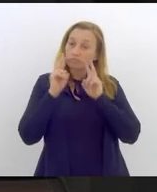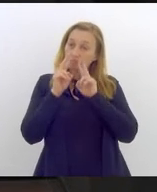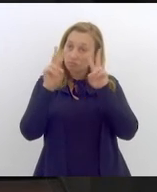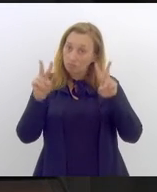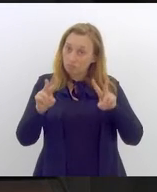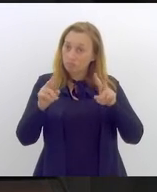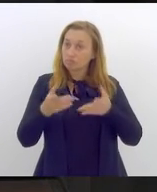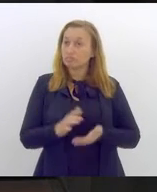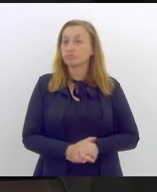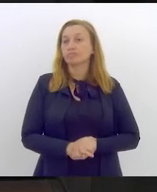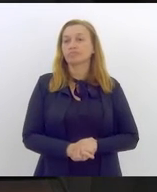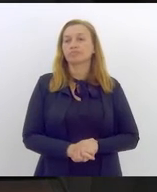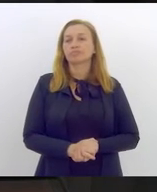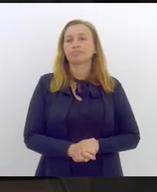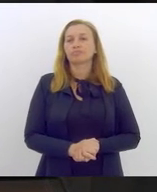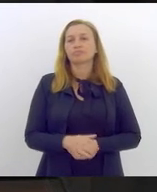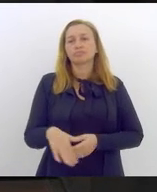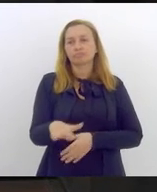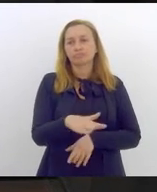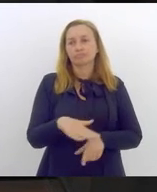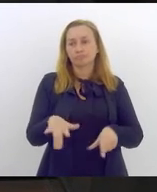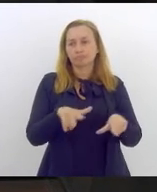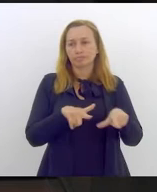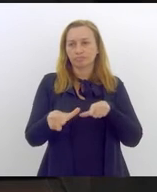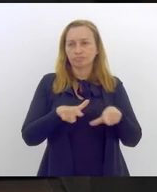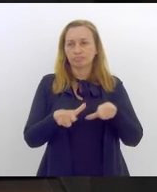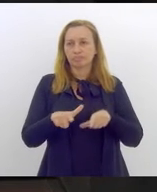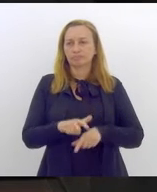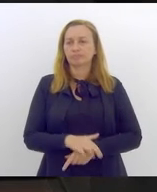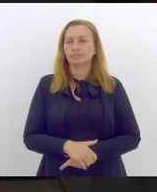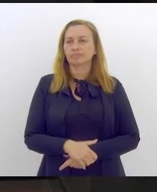vista do mercado de trabalho